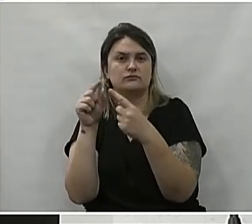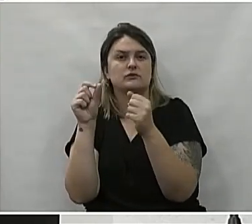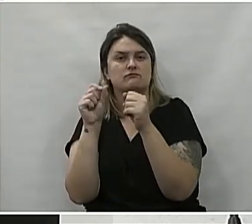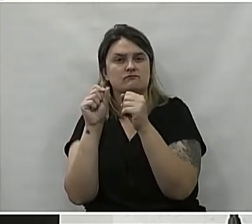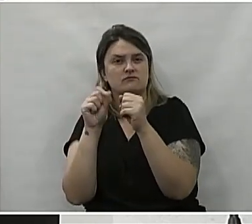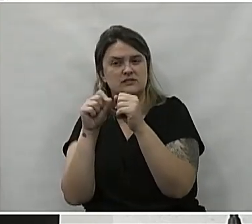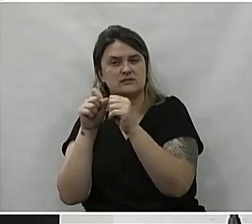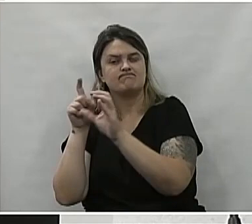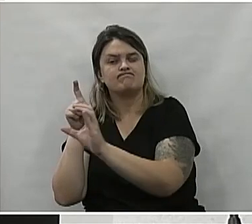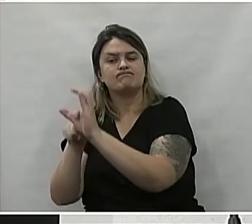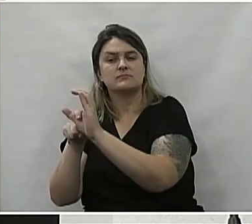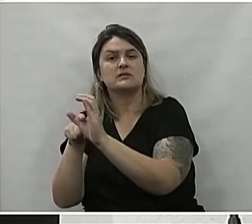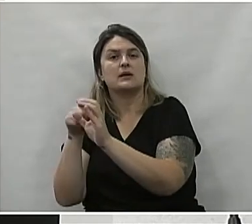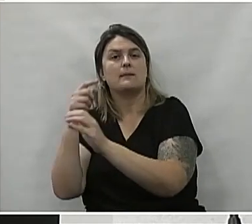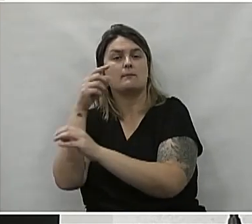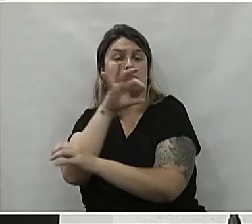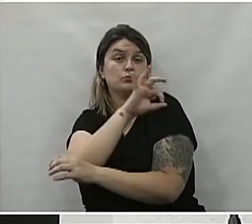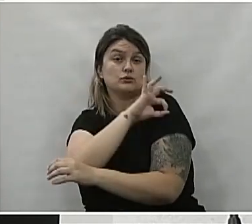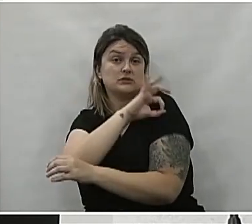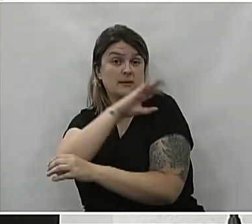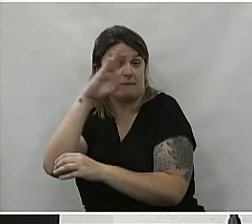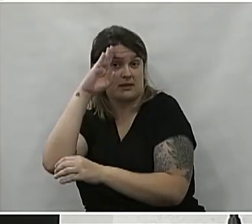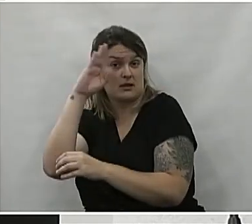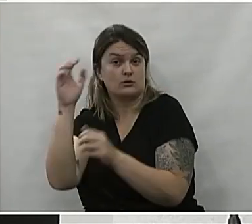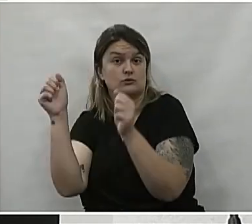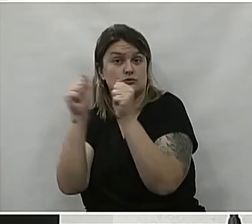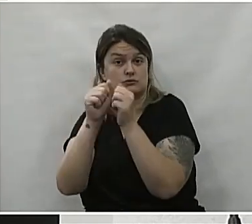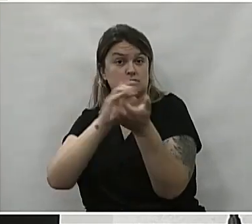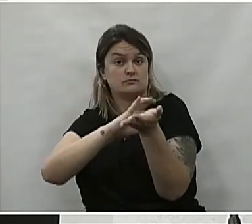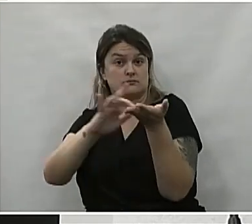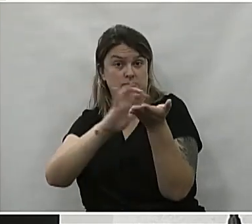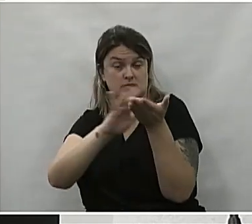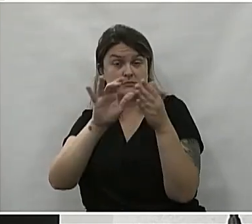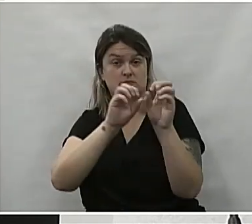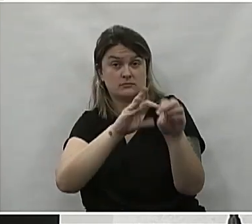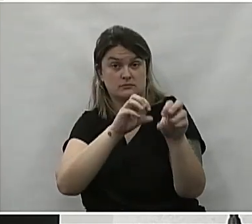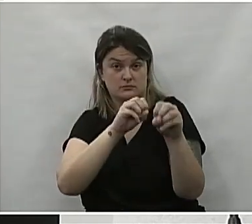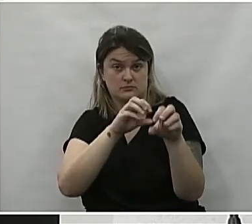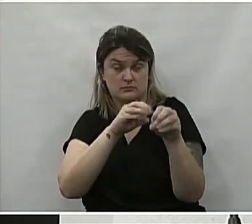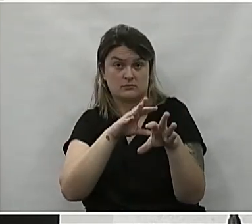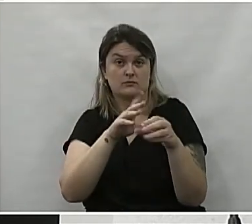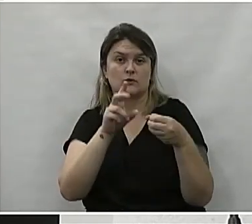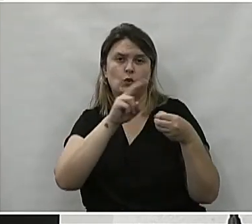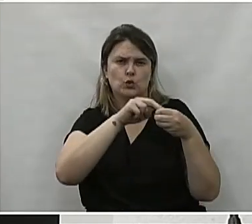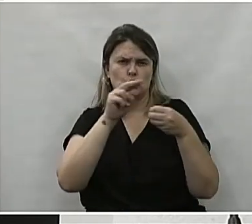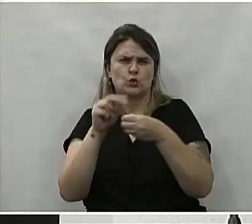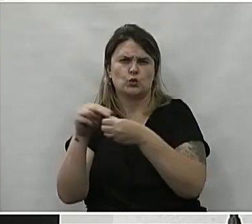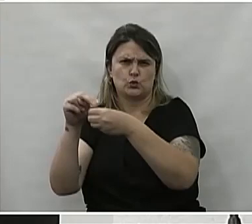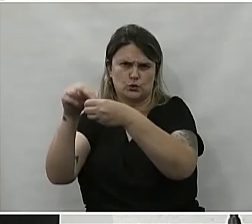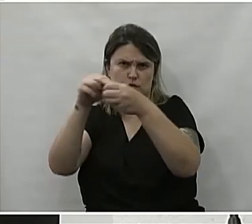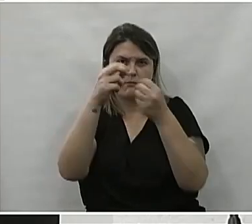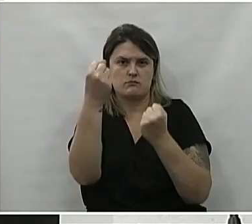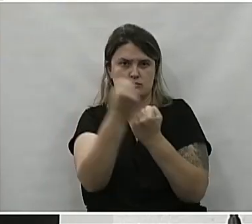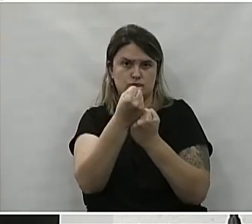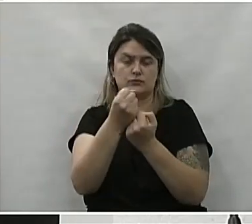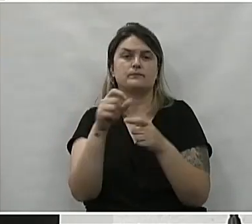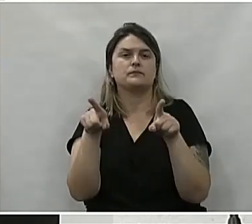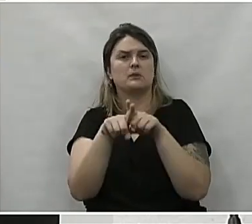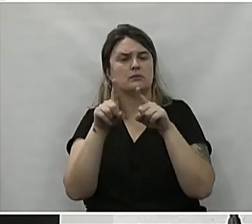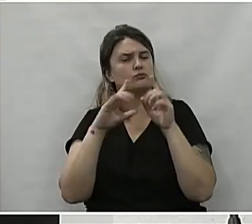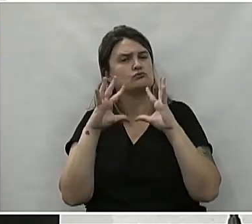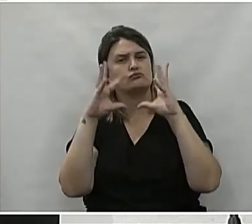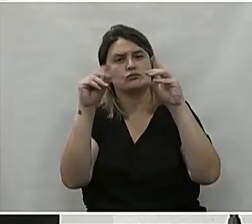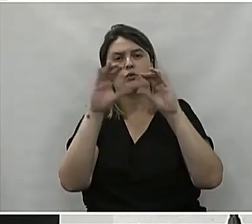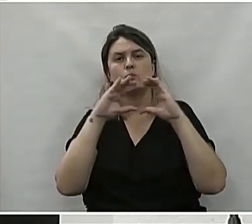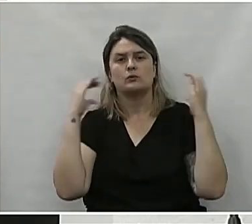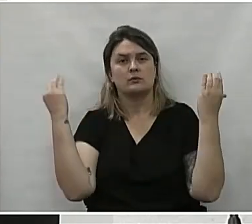parceria ativa Entre a polícia Militar E secretaria De educação Por meio Dos núcleos Regionais De educação E toda a